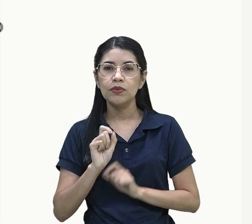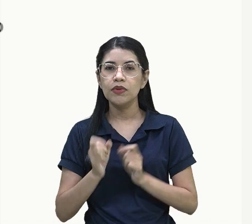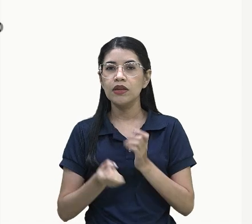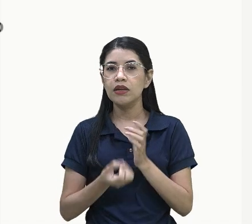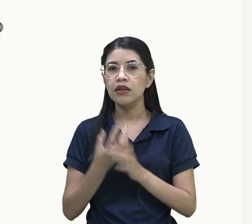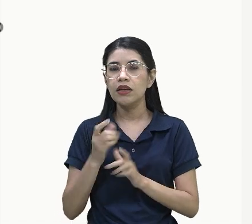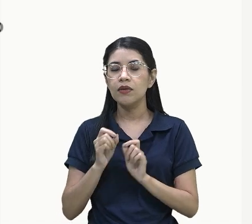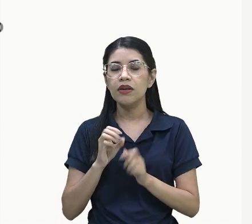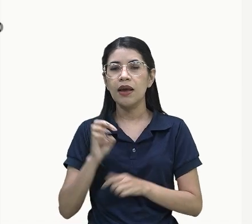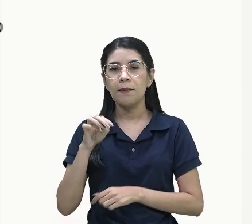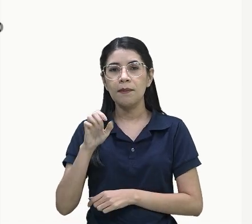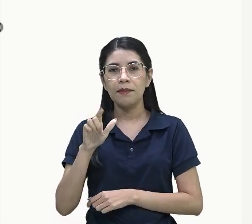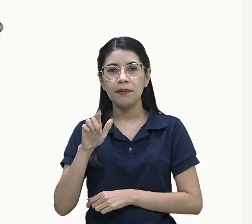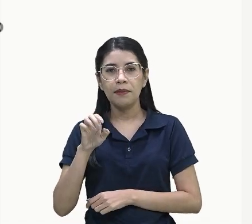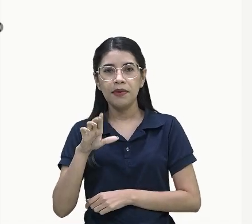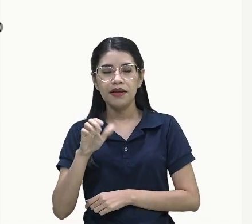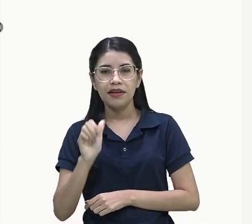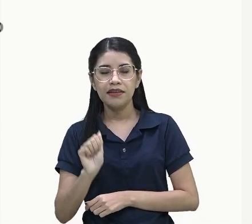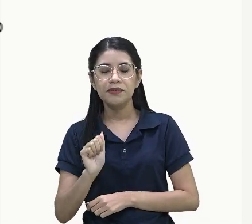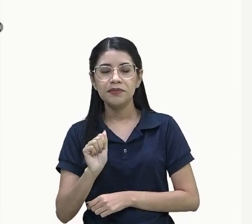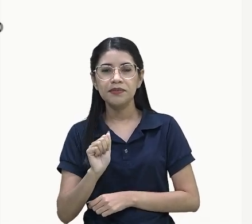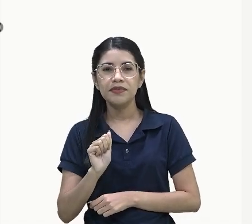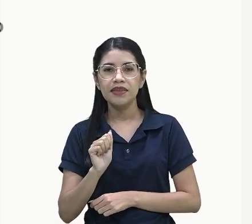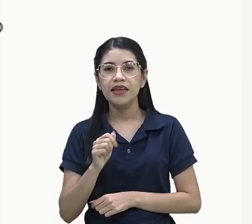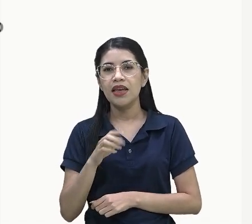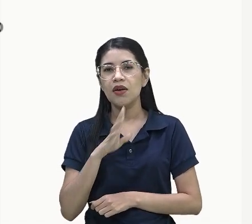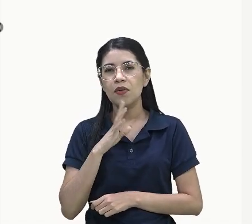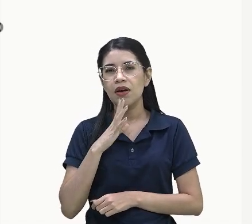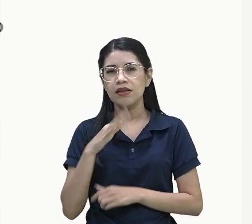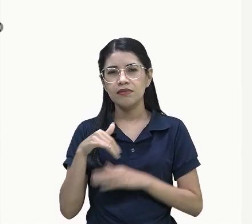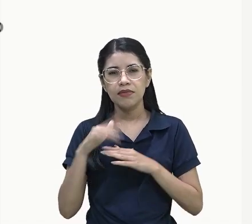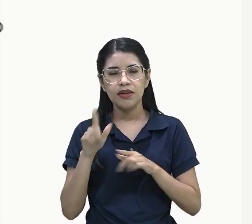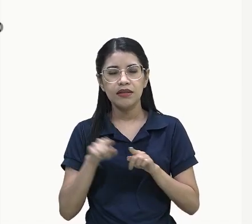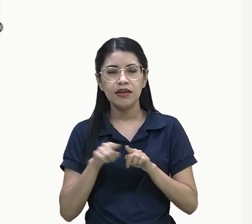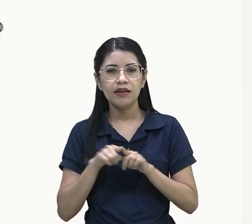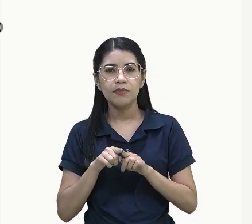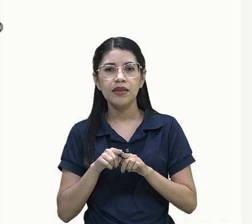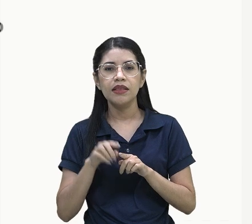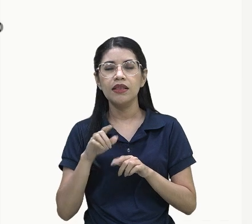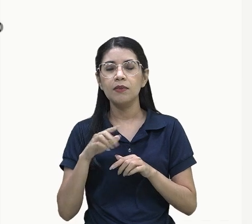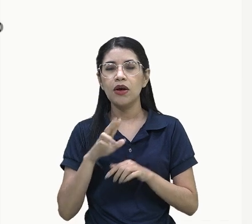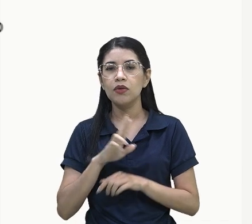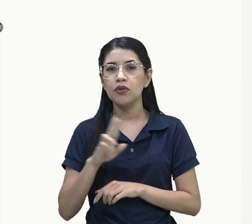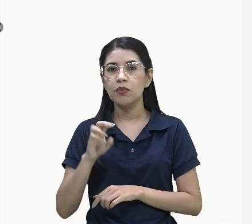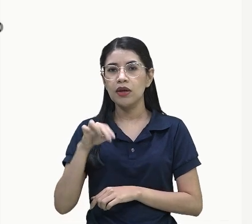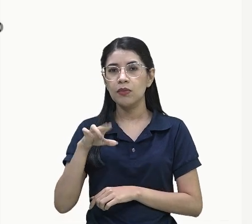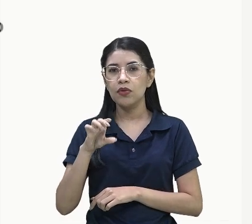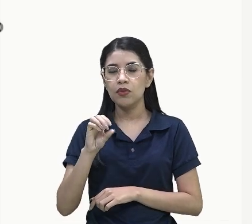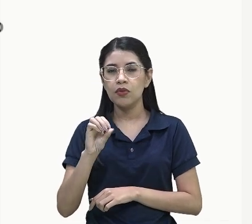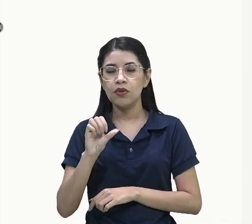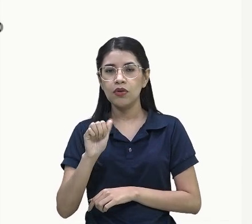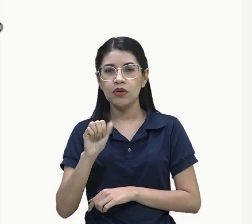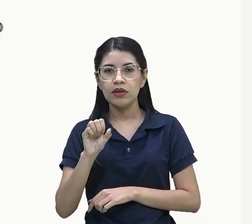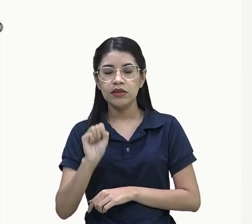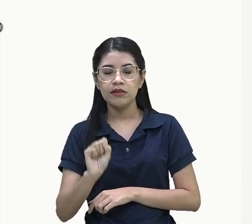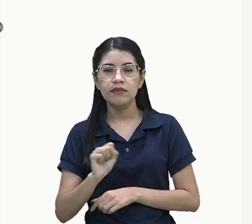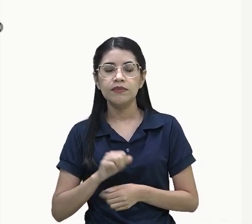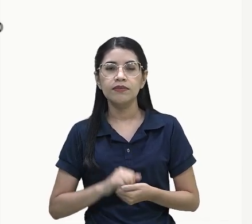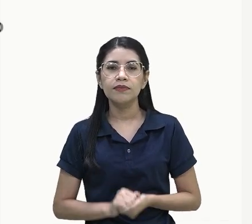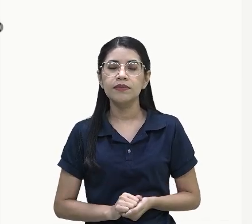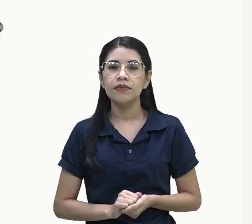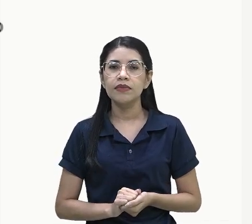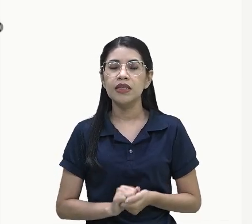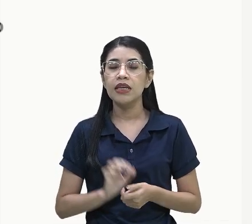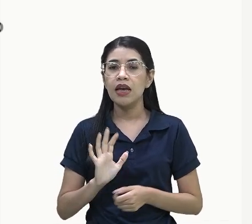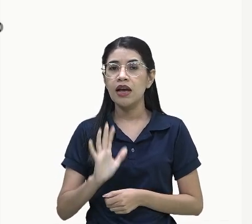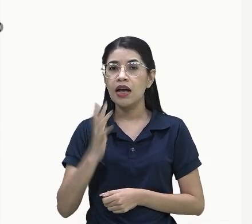chama de melequinha, né, no termo popular. Na verdade, é chamado de mucosa, é o termo técnico. E aí, quando ocorre